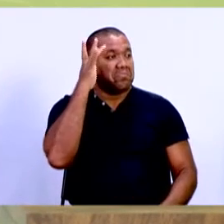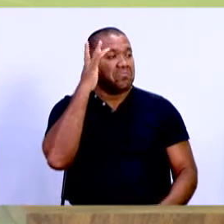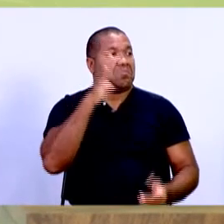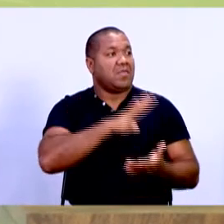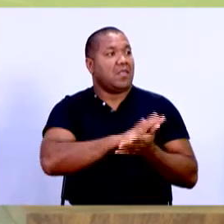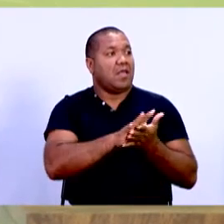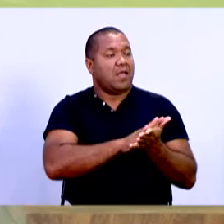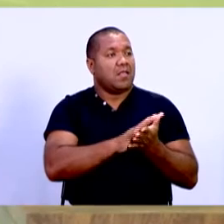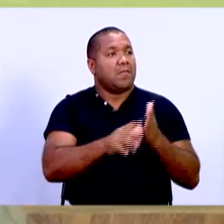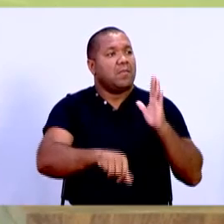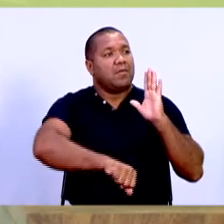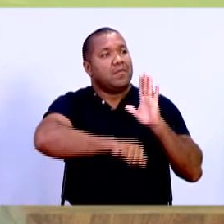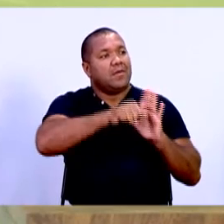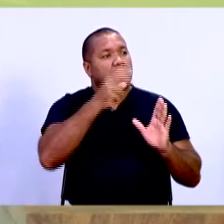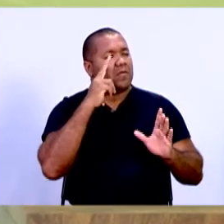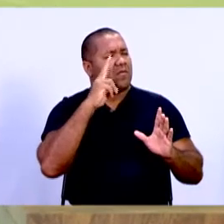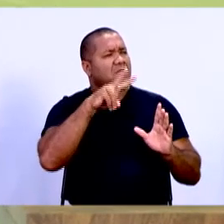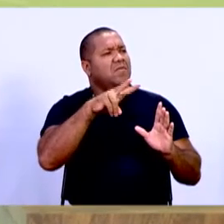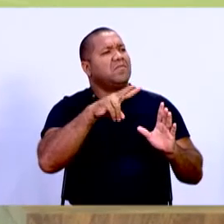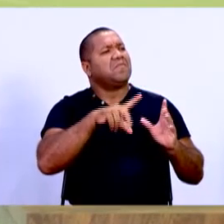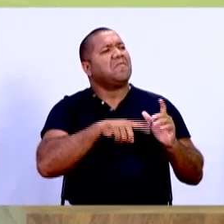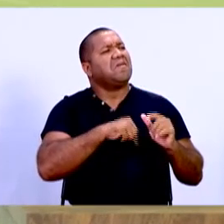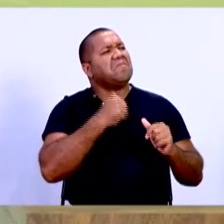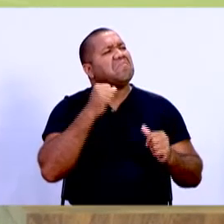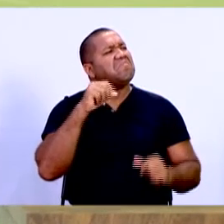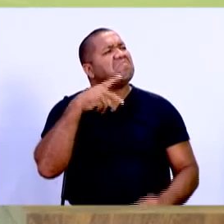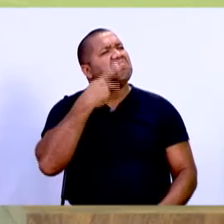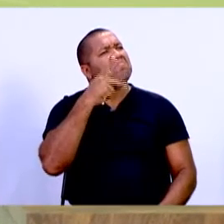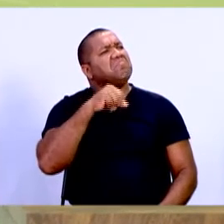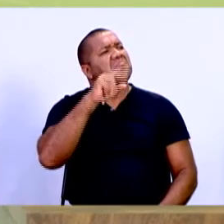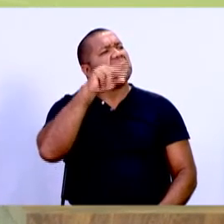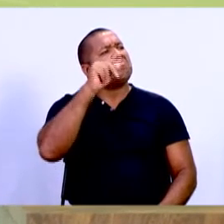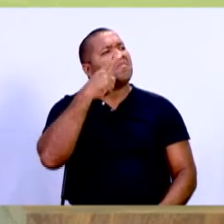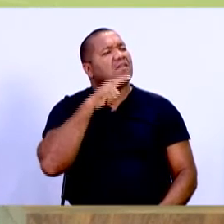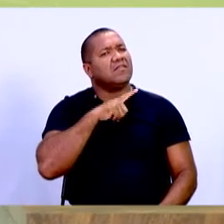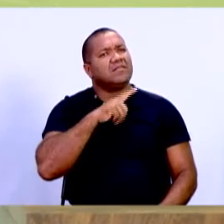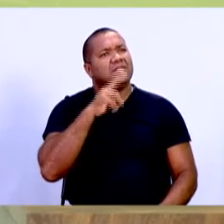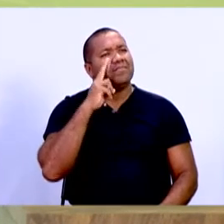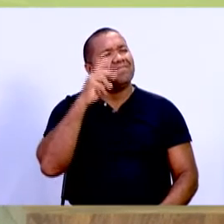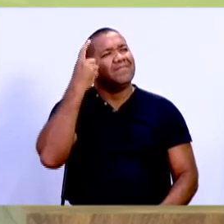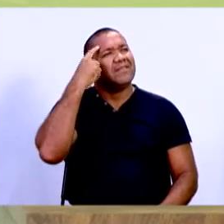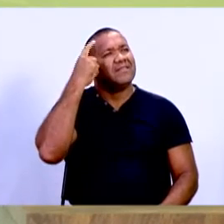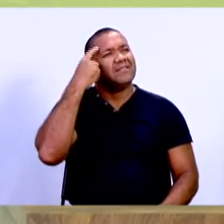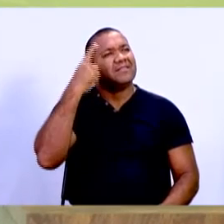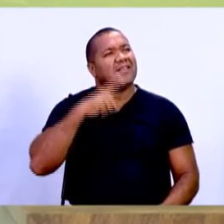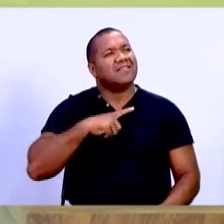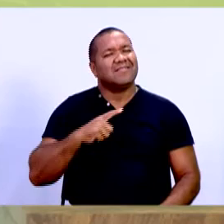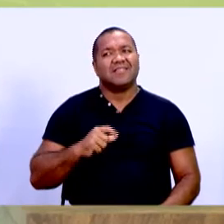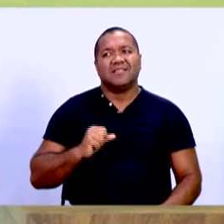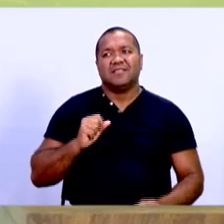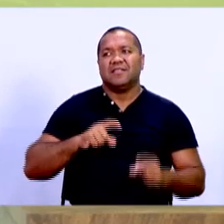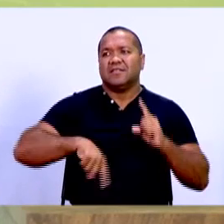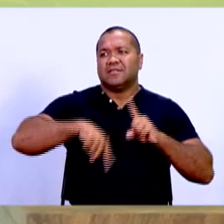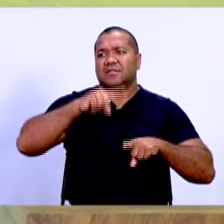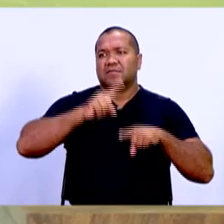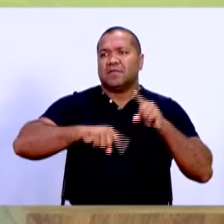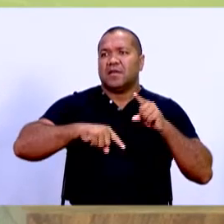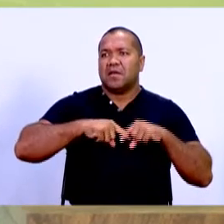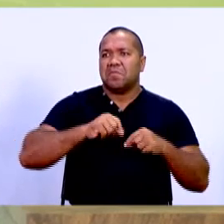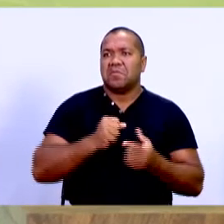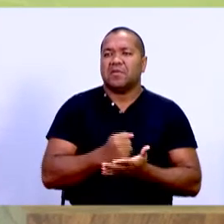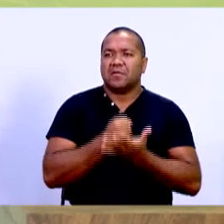é a primeira vez que eu ouço falar, né? Nunca nem tinha pensado que teria essas